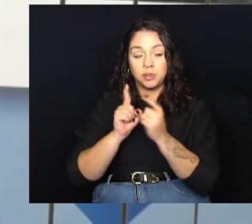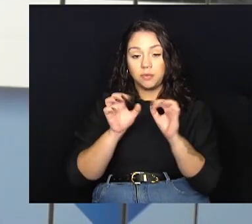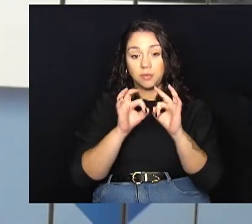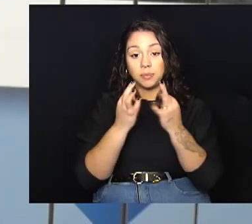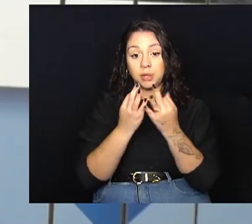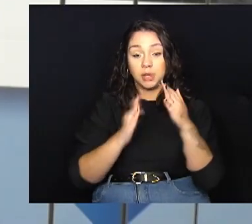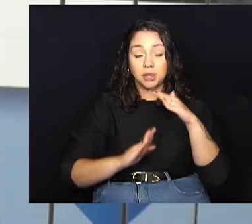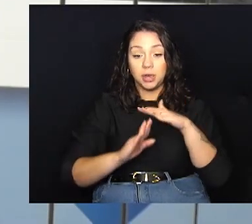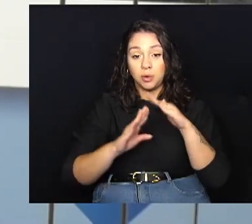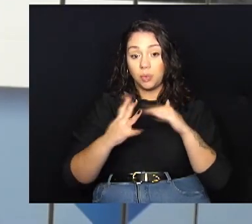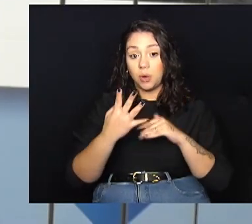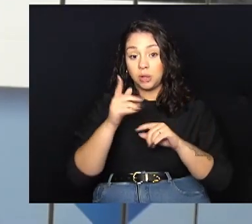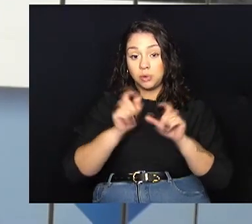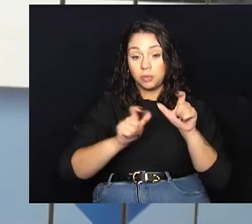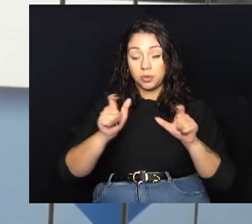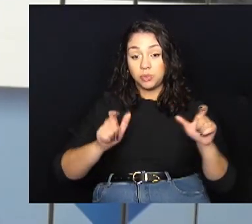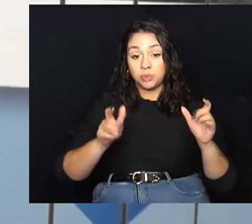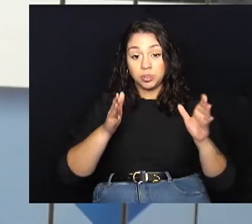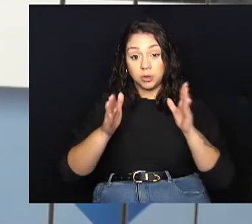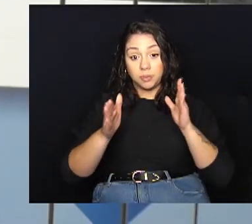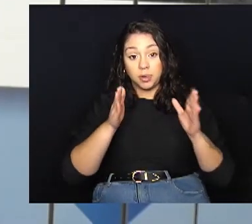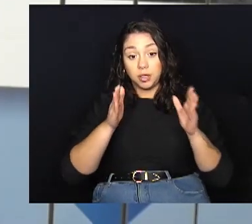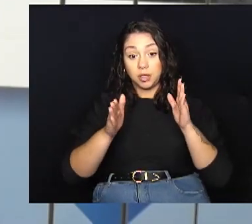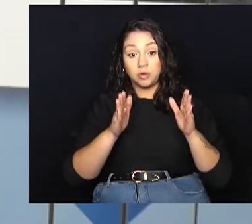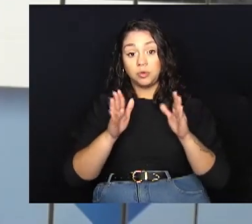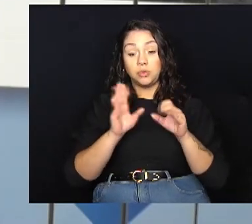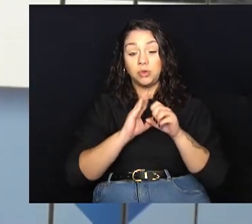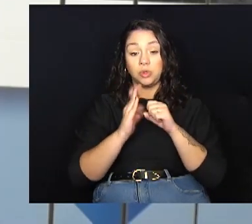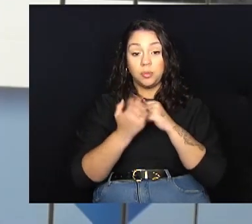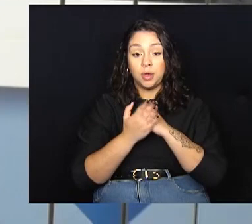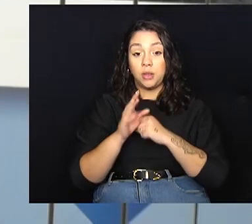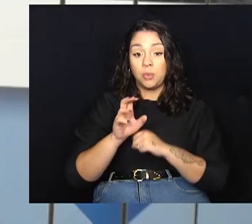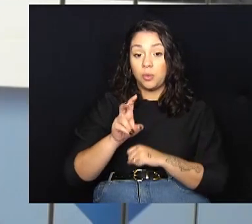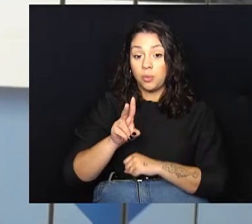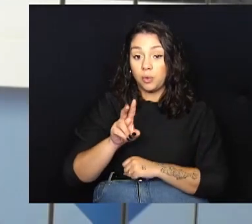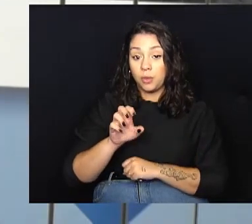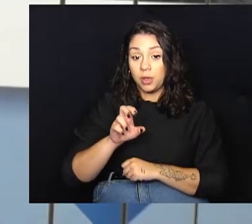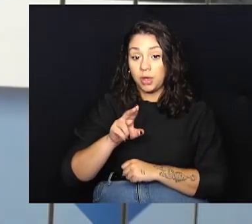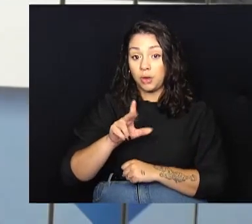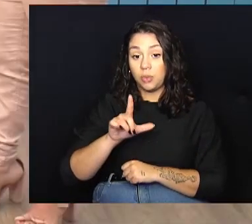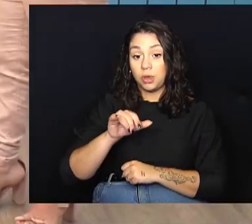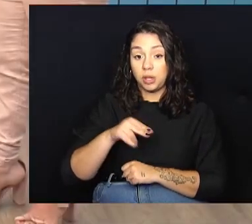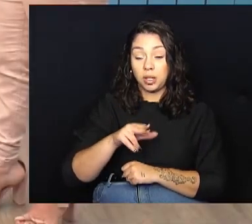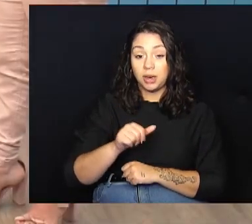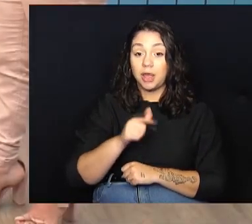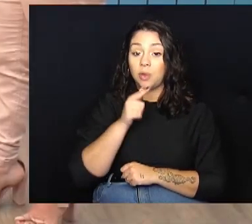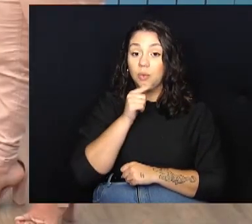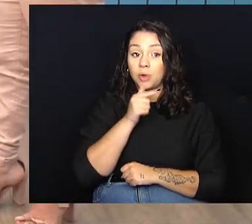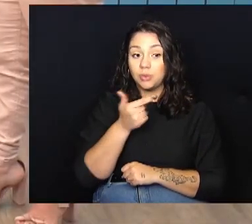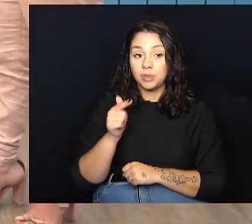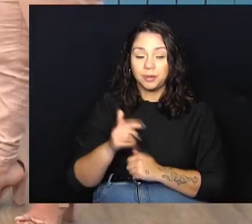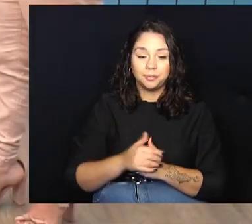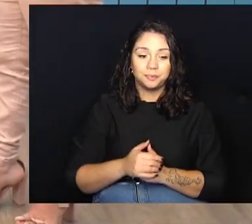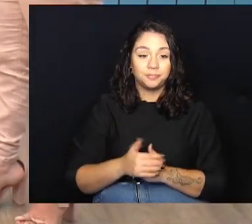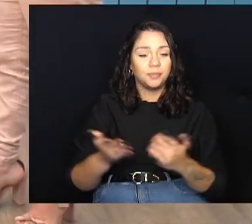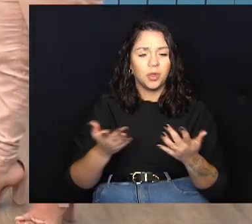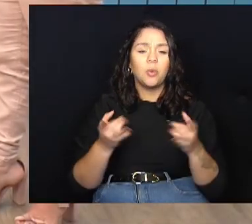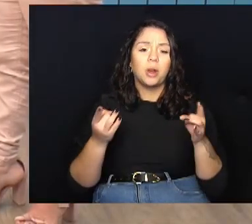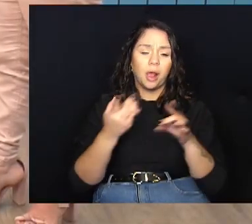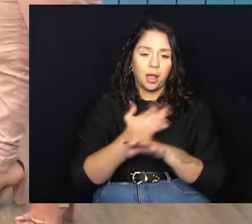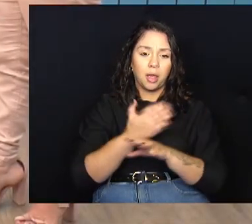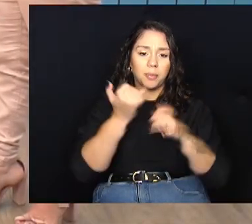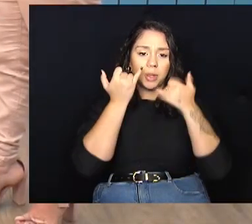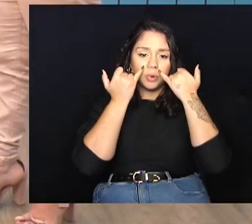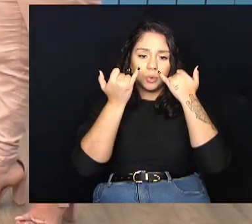quatro pessoas nesse período em que o bairro Jardim Eulina vai ficar sem água e a gente encerra as notícias da Metrópole de Campinas